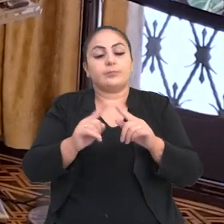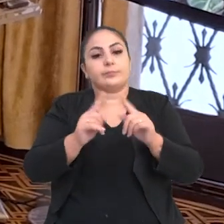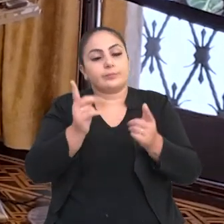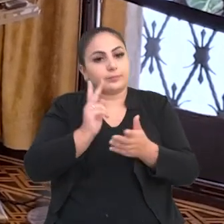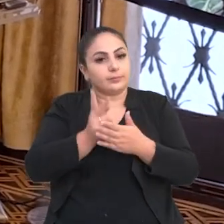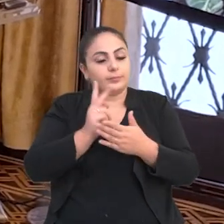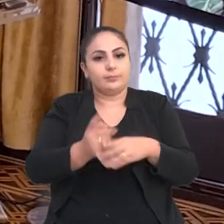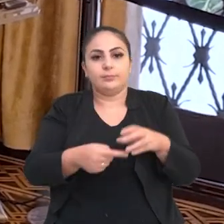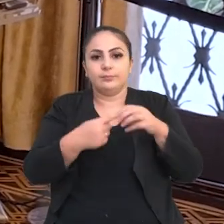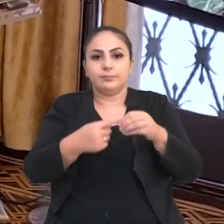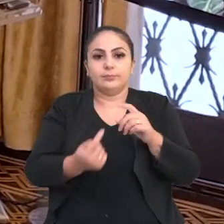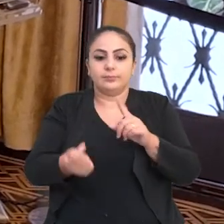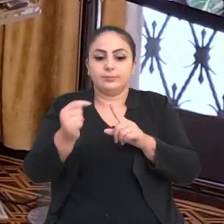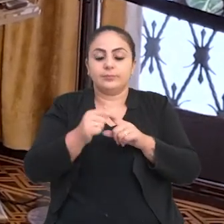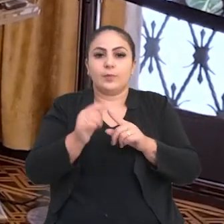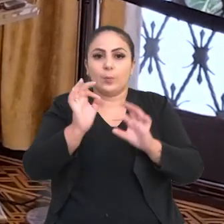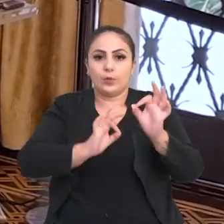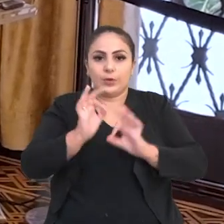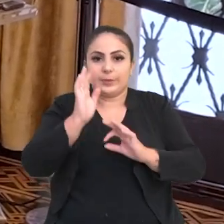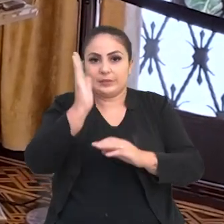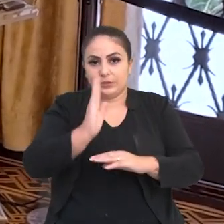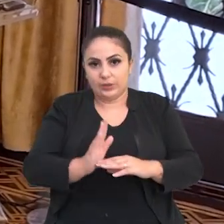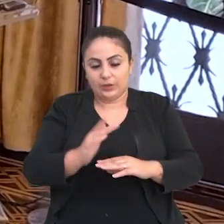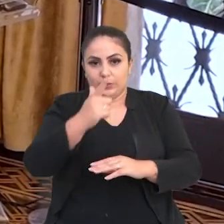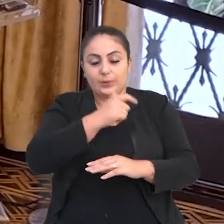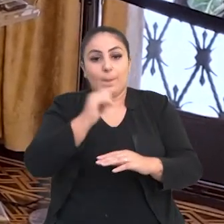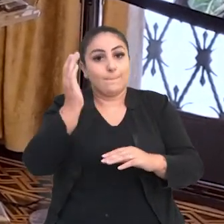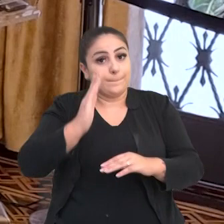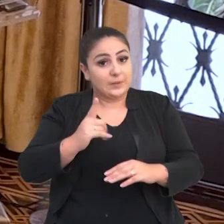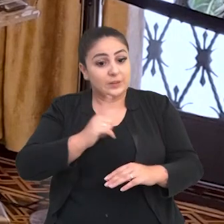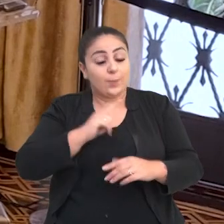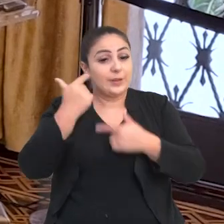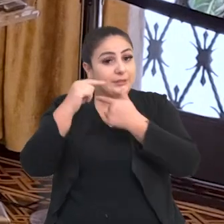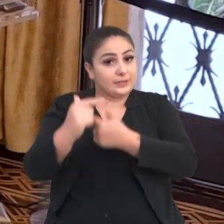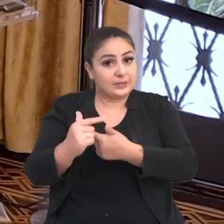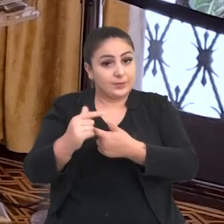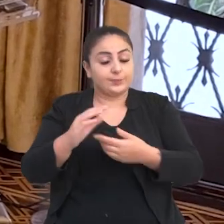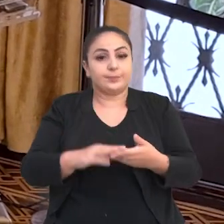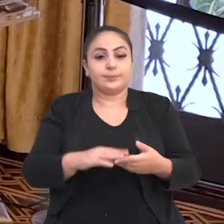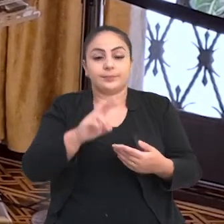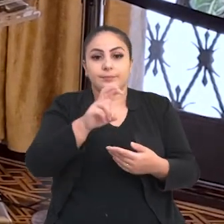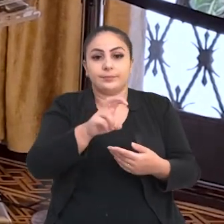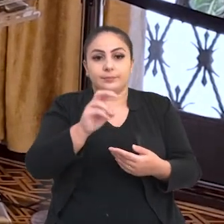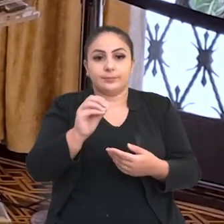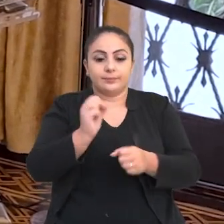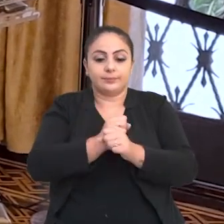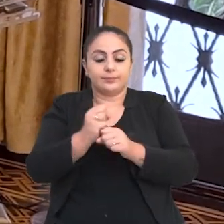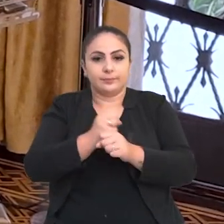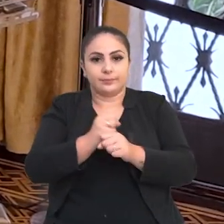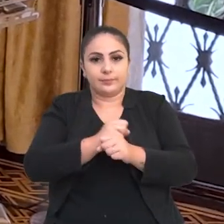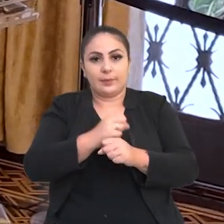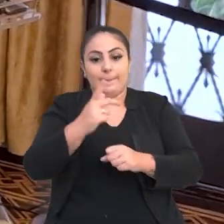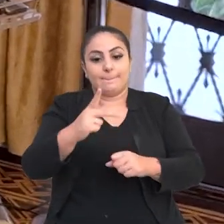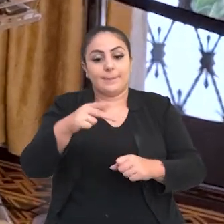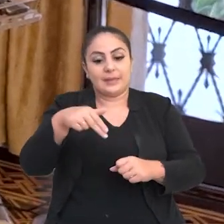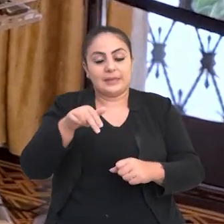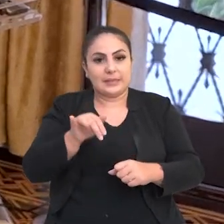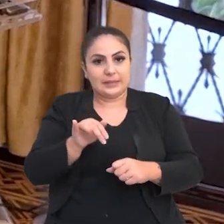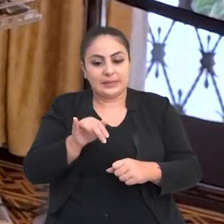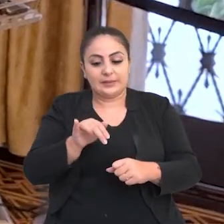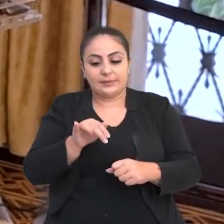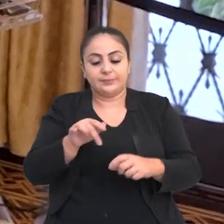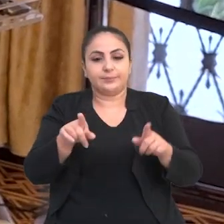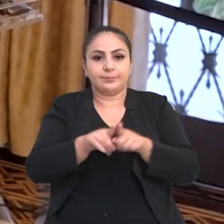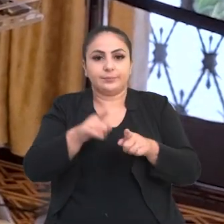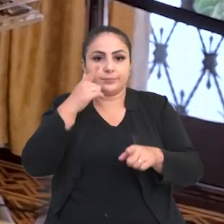os caminhos, mas sempre priorizando o Programa Nacional de Imunização. O Brasil tem uma tradição de 50 anos do